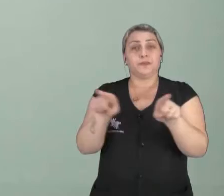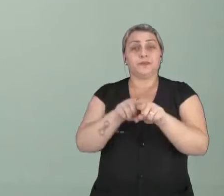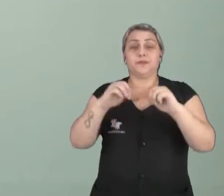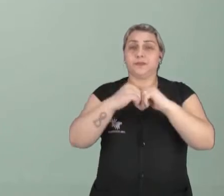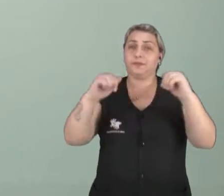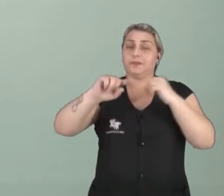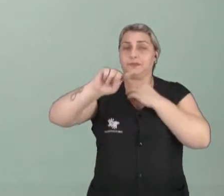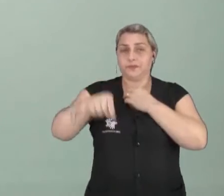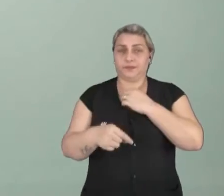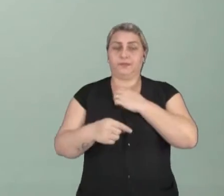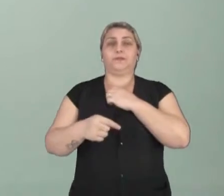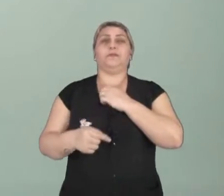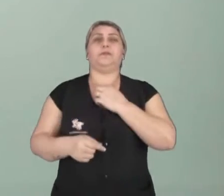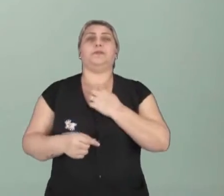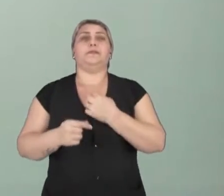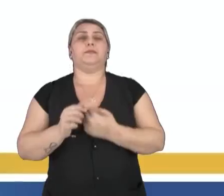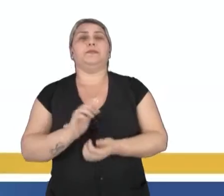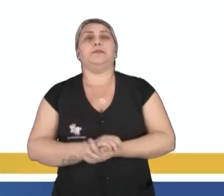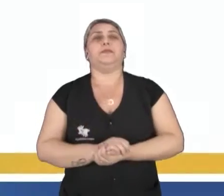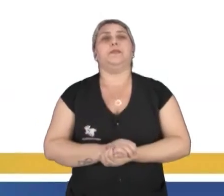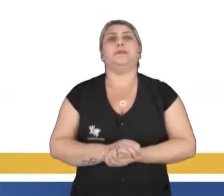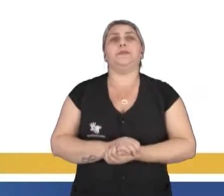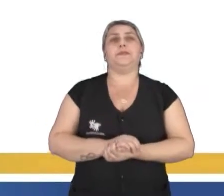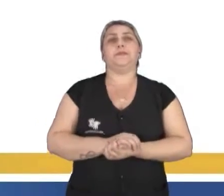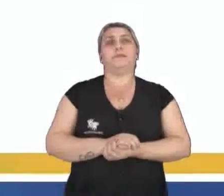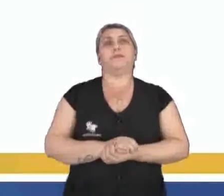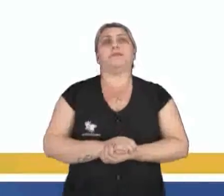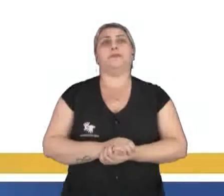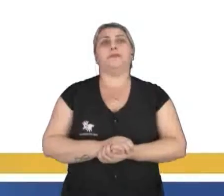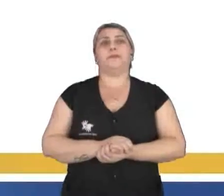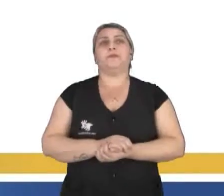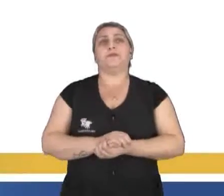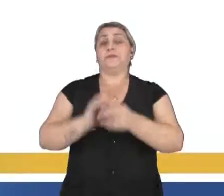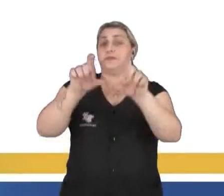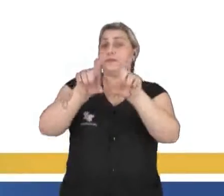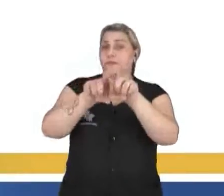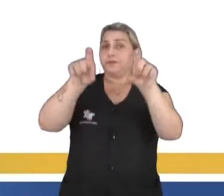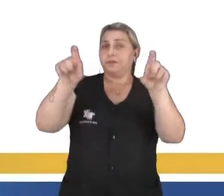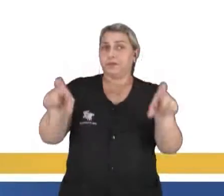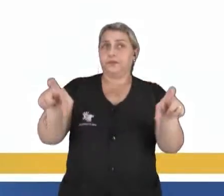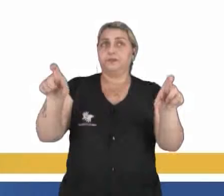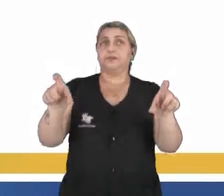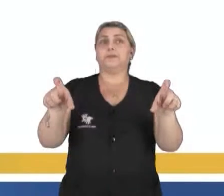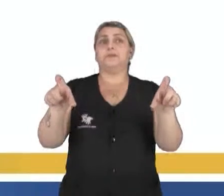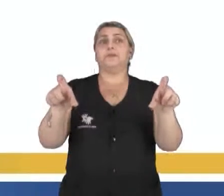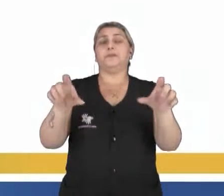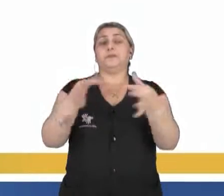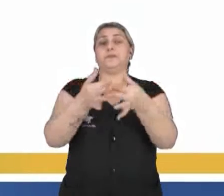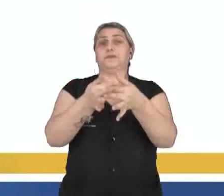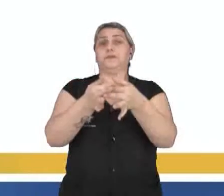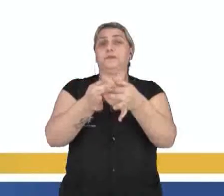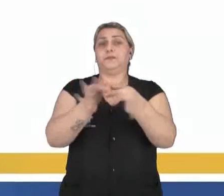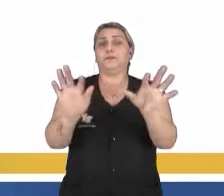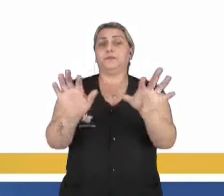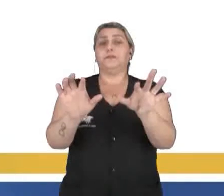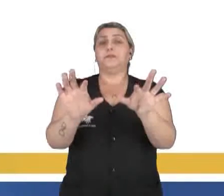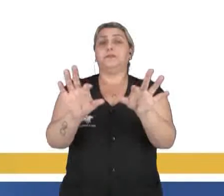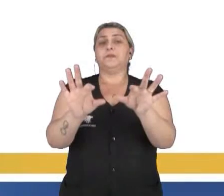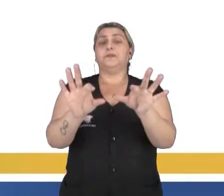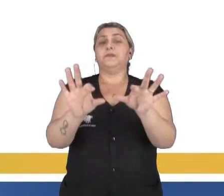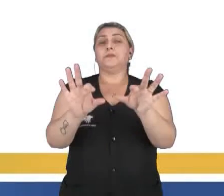ali separado por vírgulas vamos lá o e as orações subordinadas adjetivas